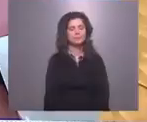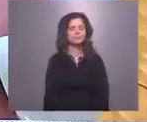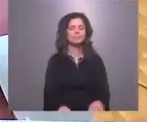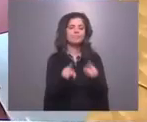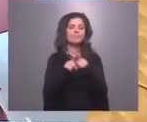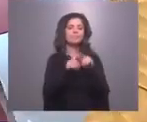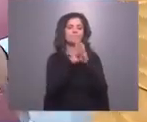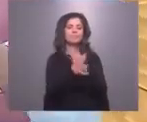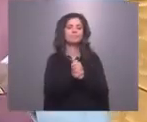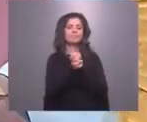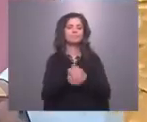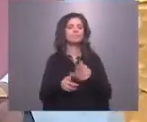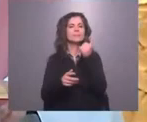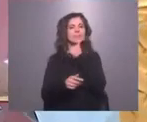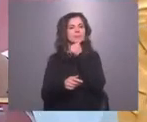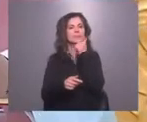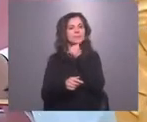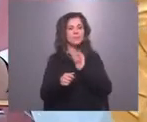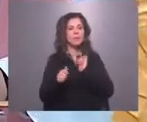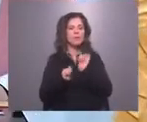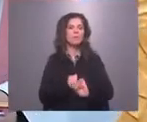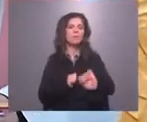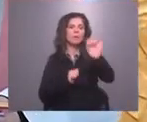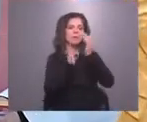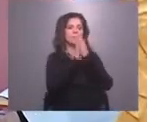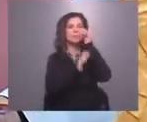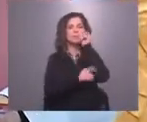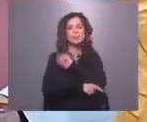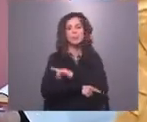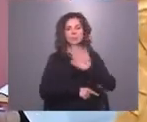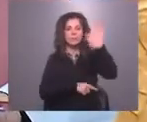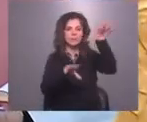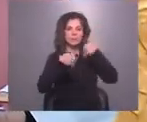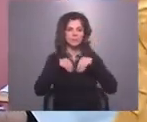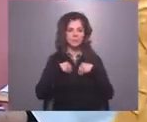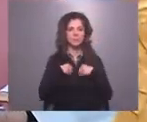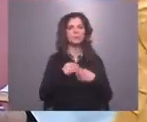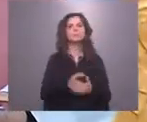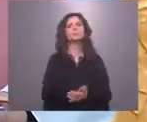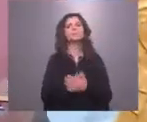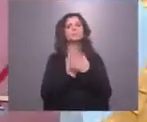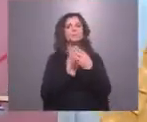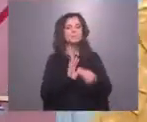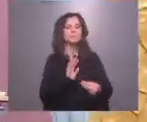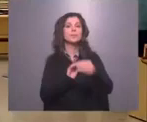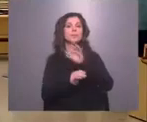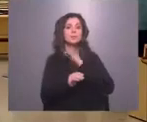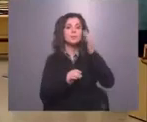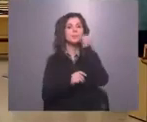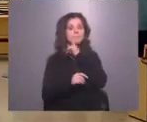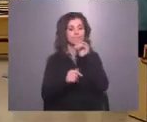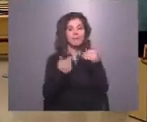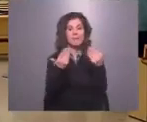Orai, irmãos, para que este meu e vosso sacrifício seja aceito por Deus Pai Todo-Poderoso. Receba, ó Senhor, de tuas mãos este